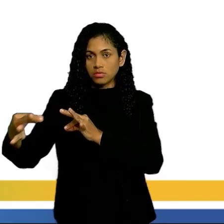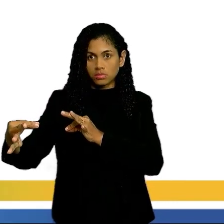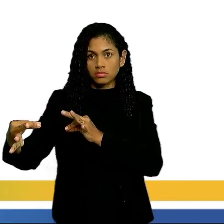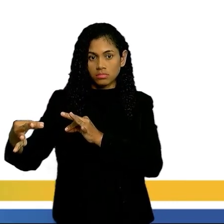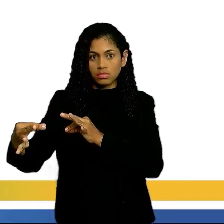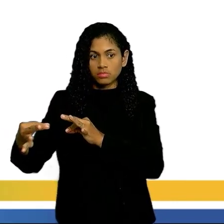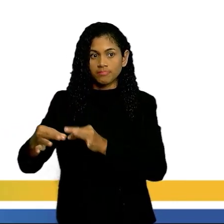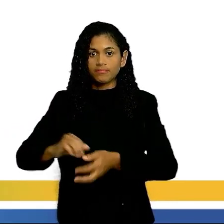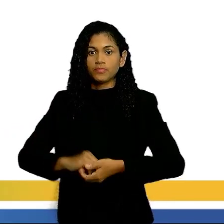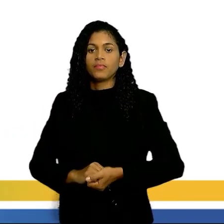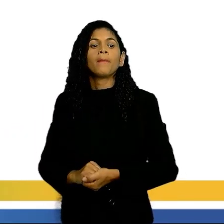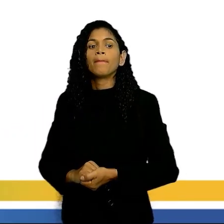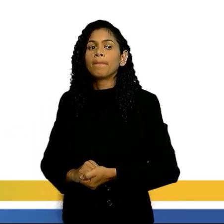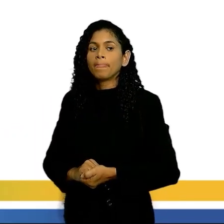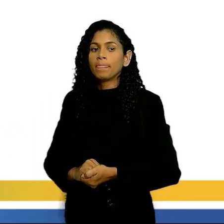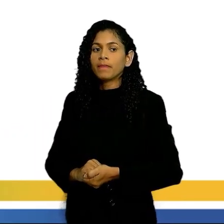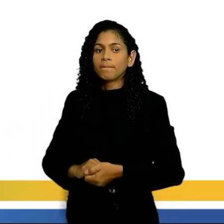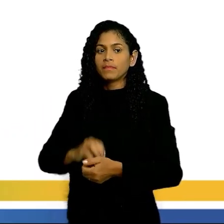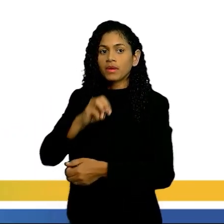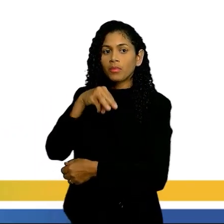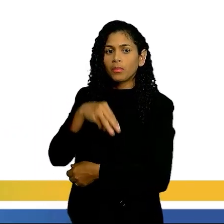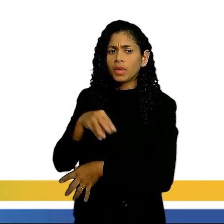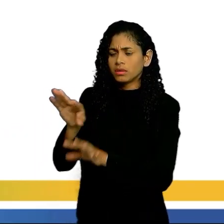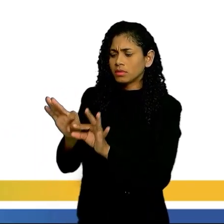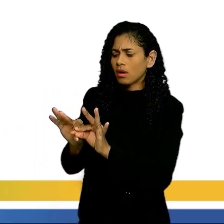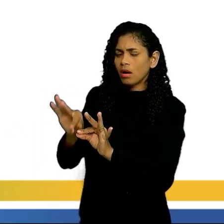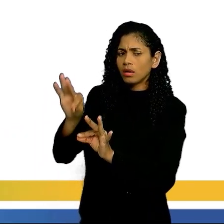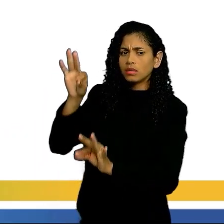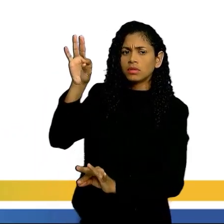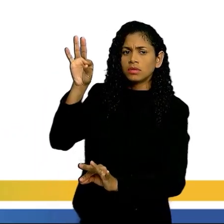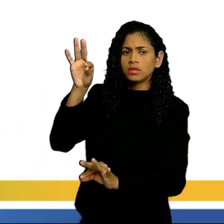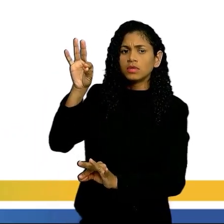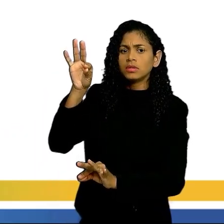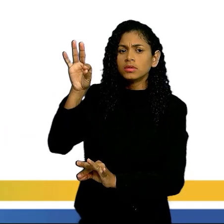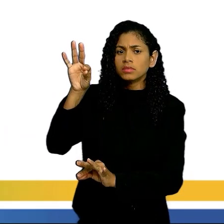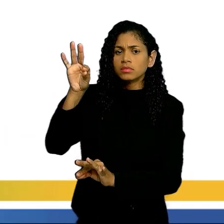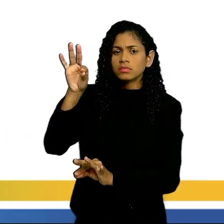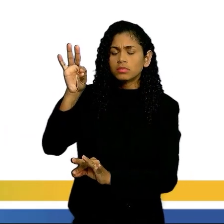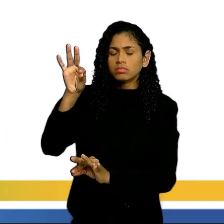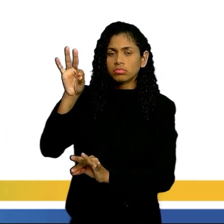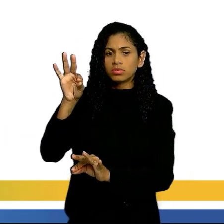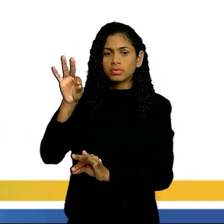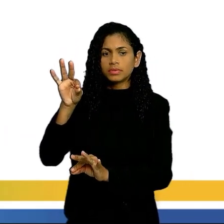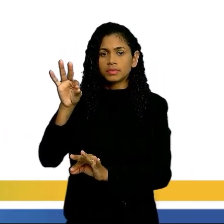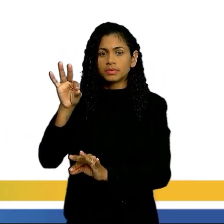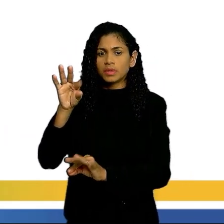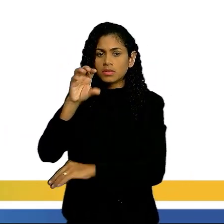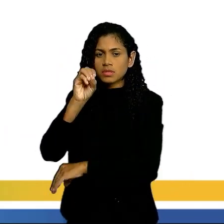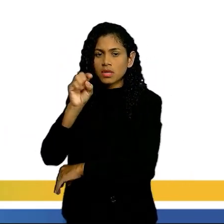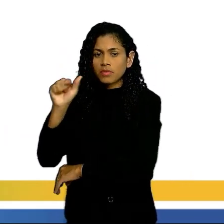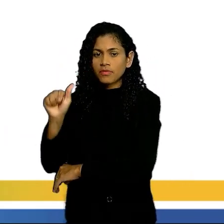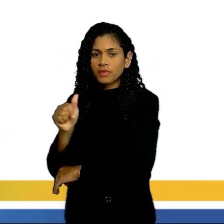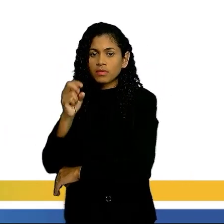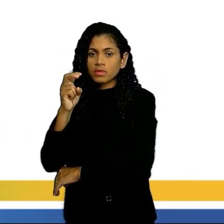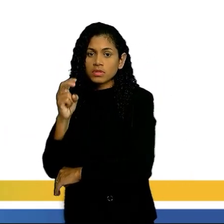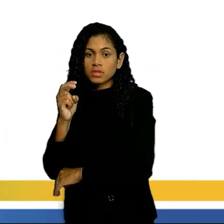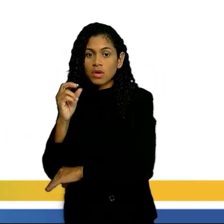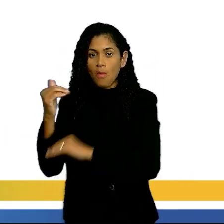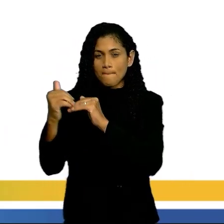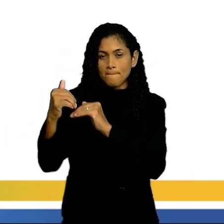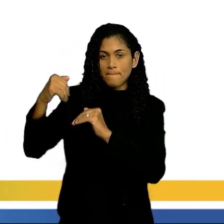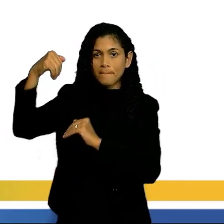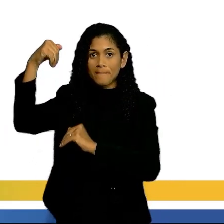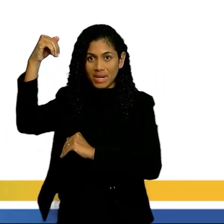0,5 metro a mais do que a largura do fundo. Após a